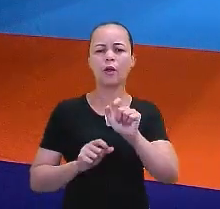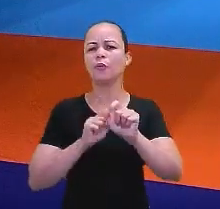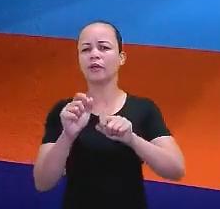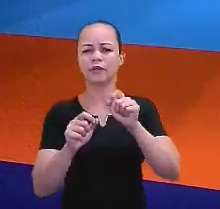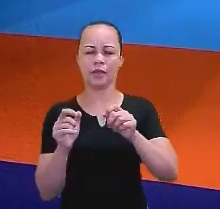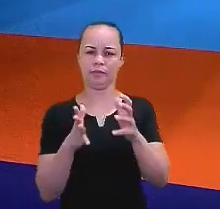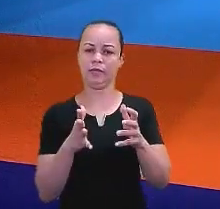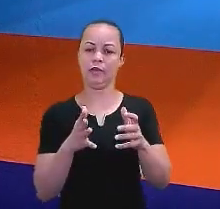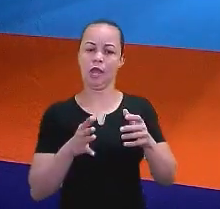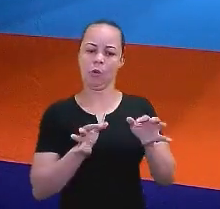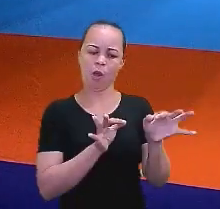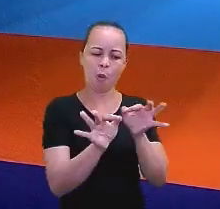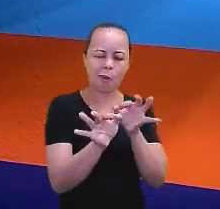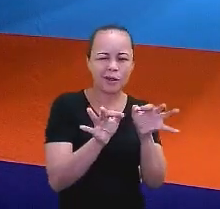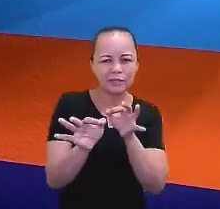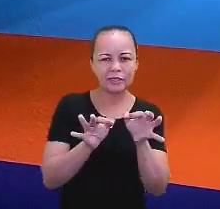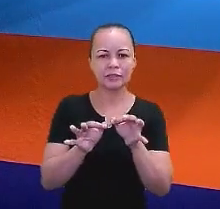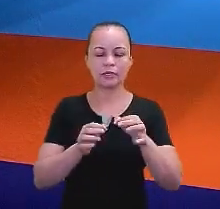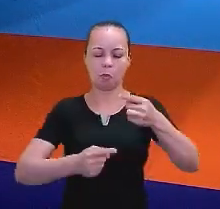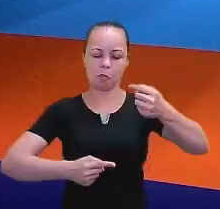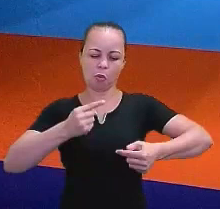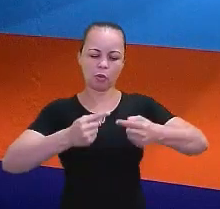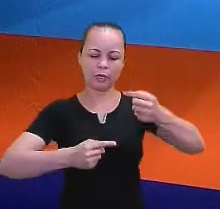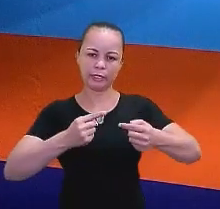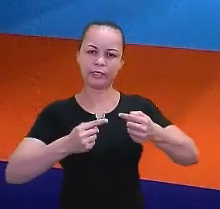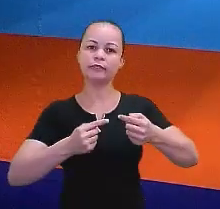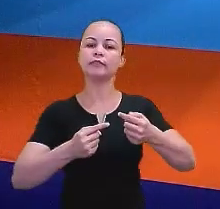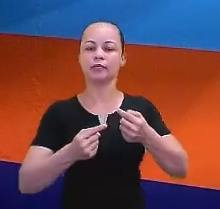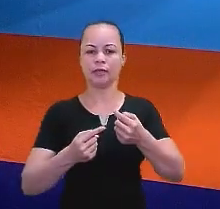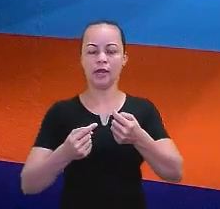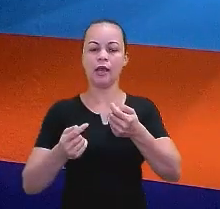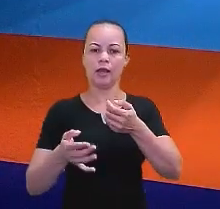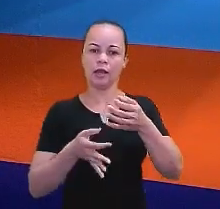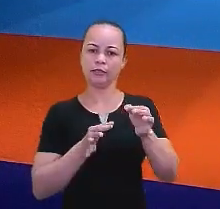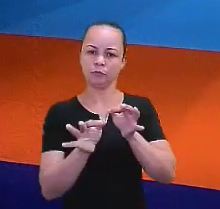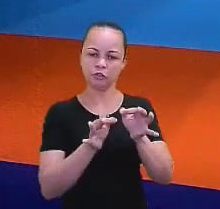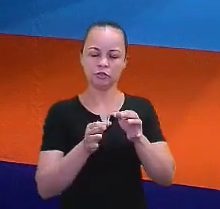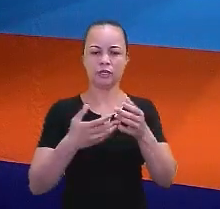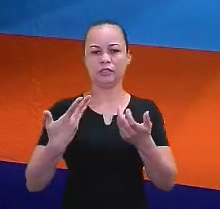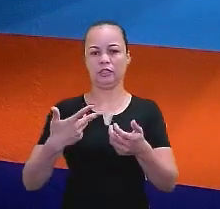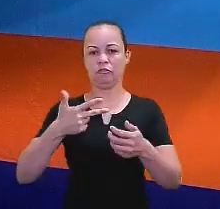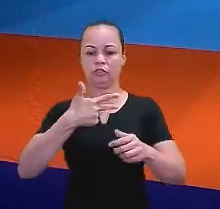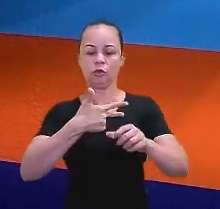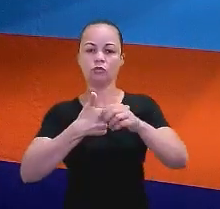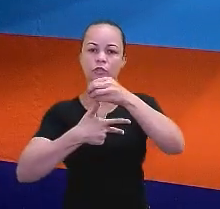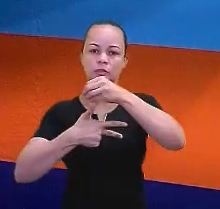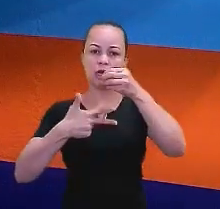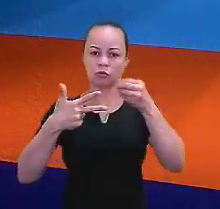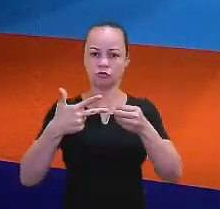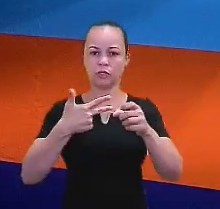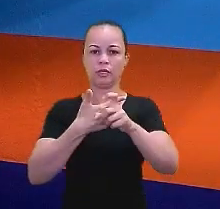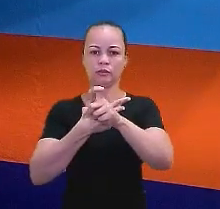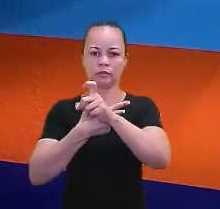político-administrativa onde os três poderes, legislativo, judiciário e executivo,